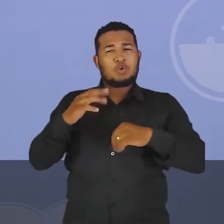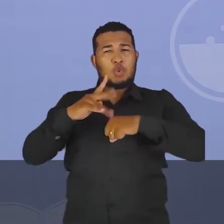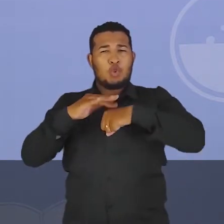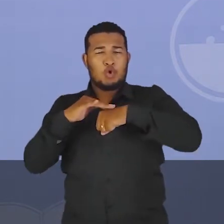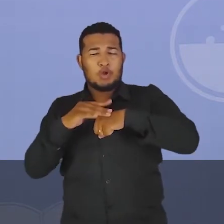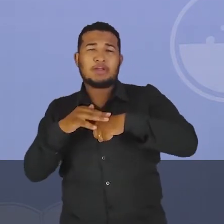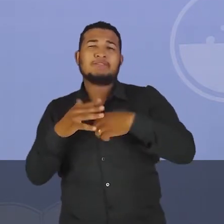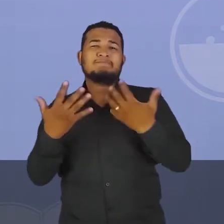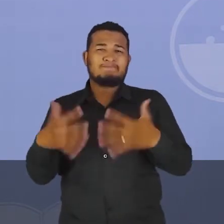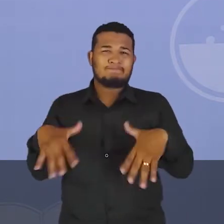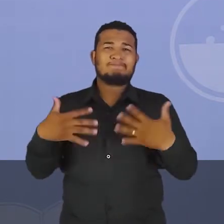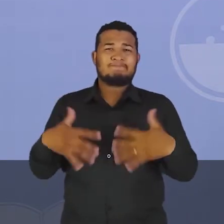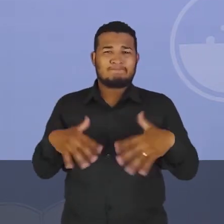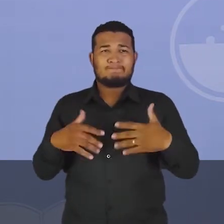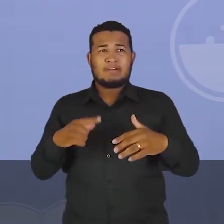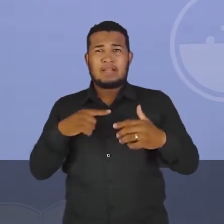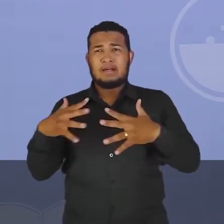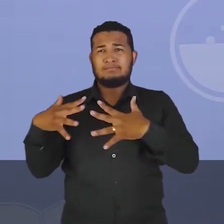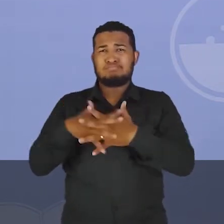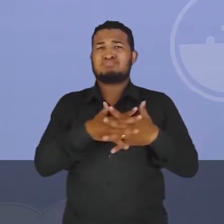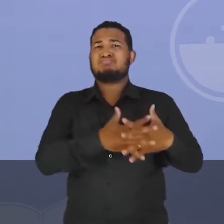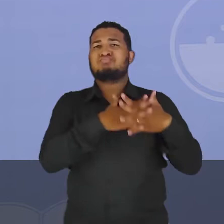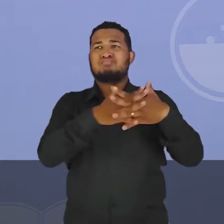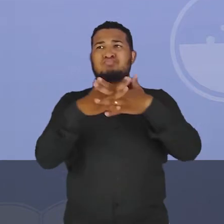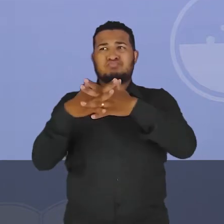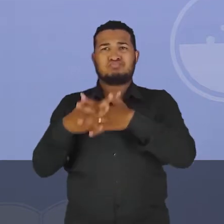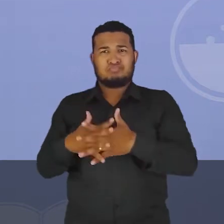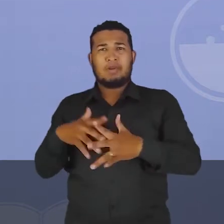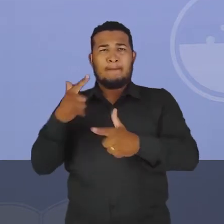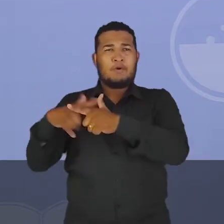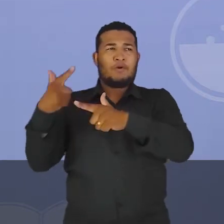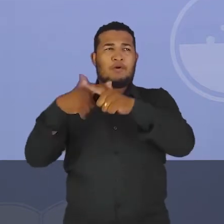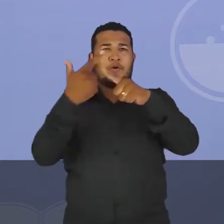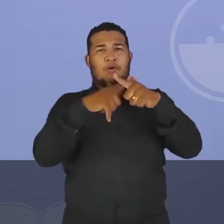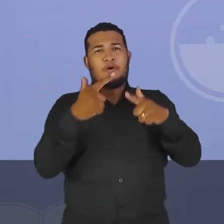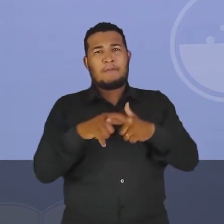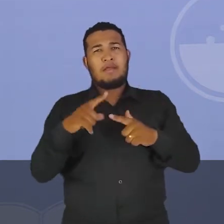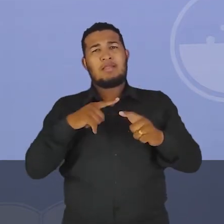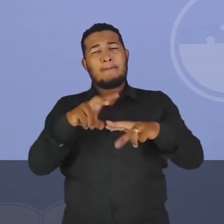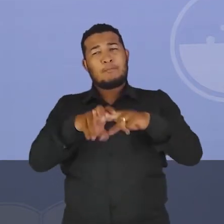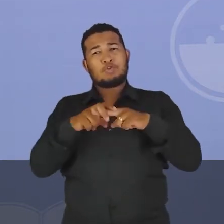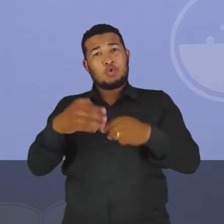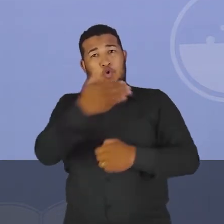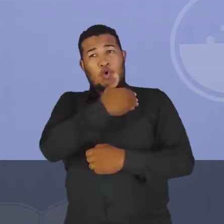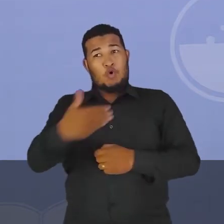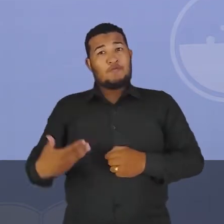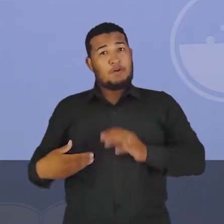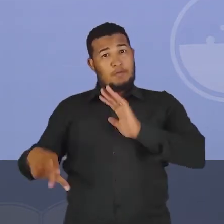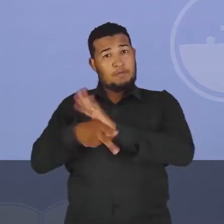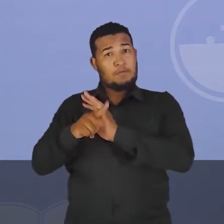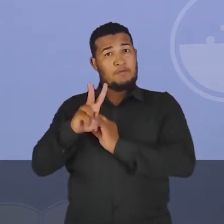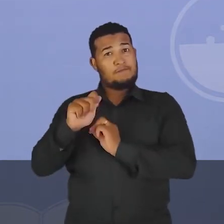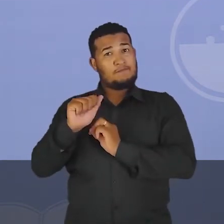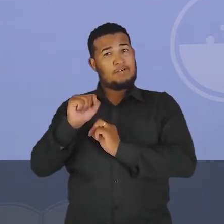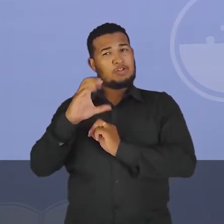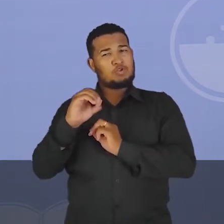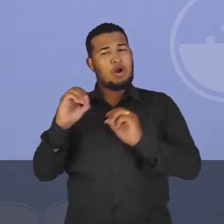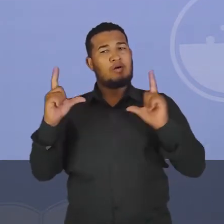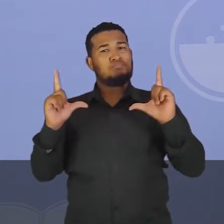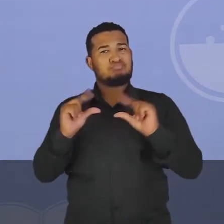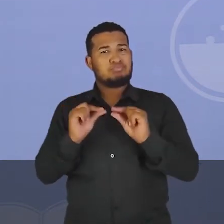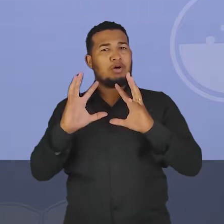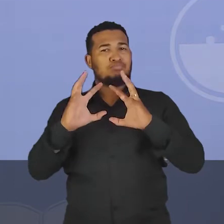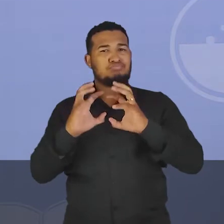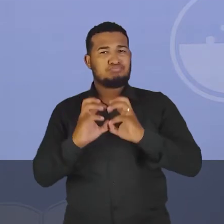doente, muitas discórdias, e essas discórdias acabaram minando um pouco o governo dele. Tem um